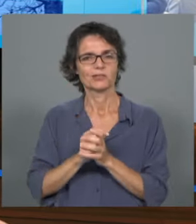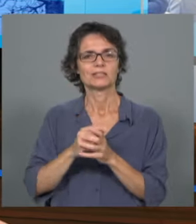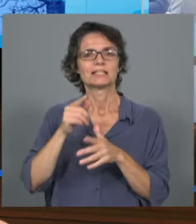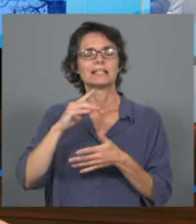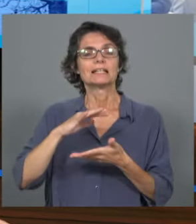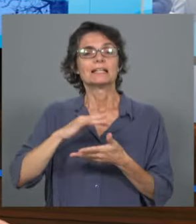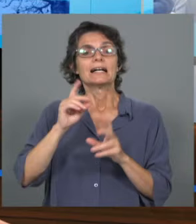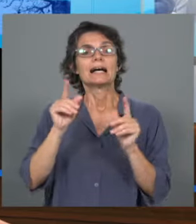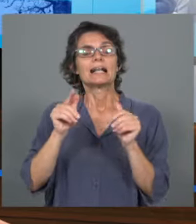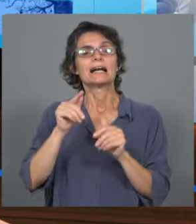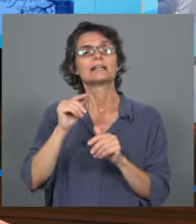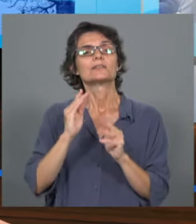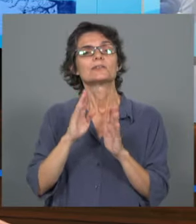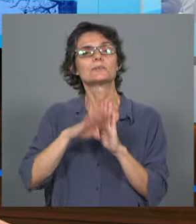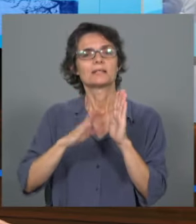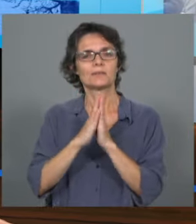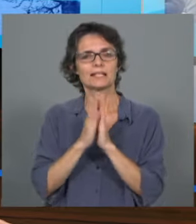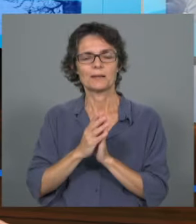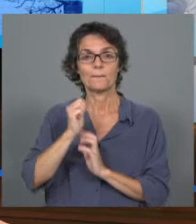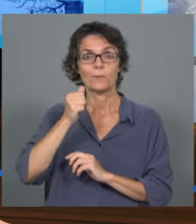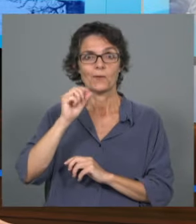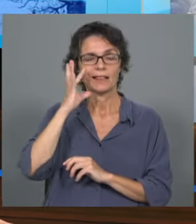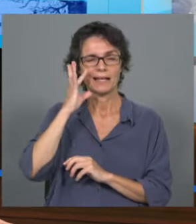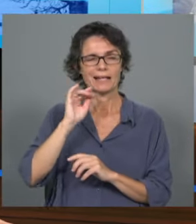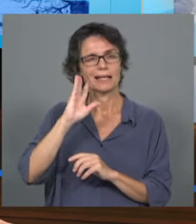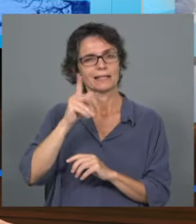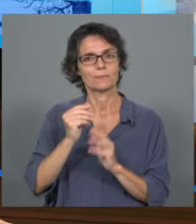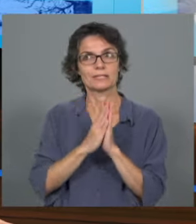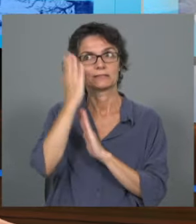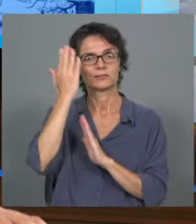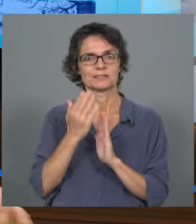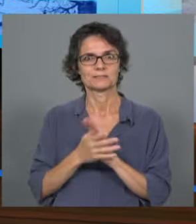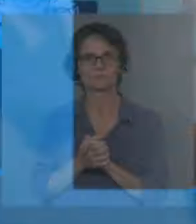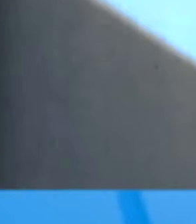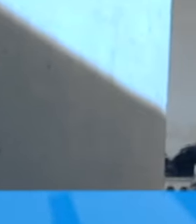a edição rádio do programa Eclésia. Tenha então uma ótima tarde. Até amanhã, se Deus quiser.